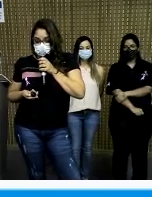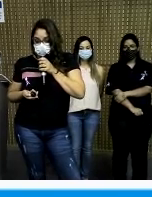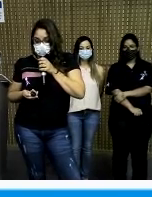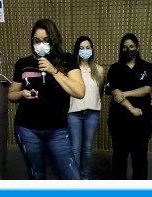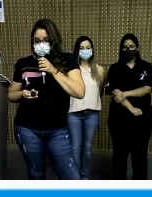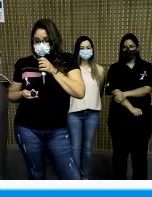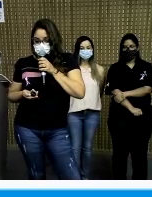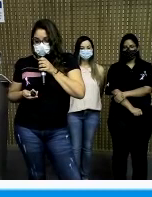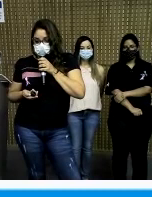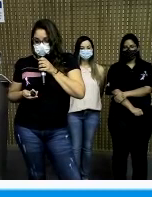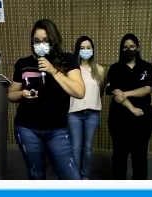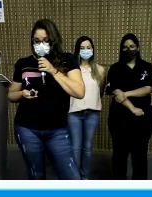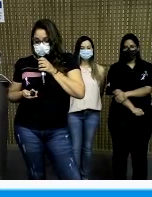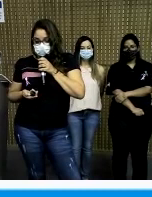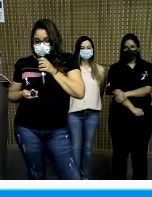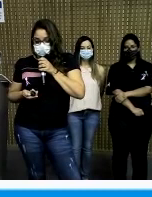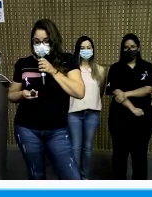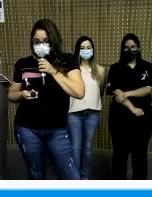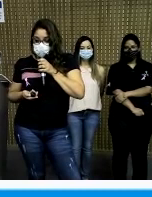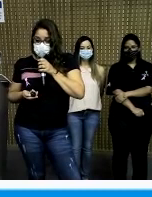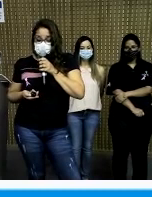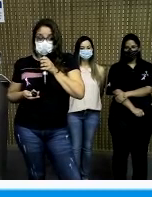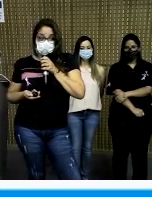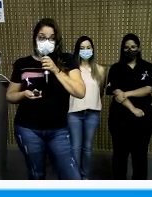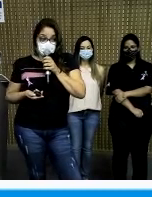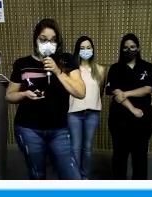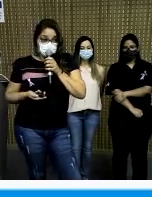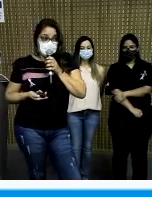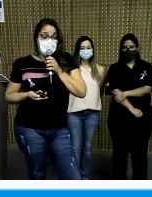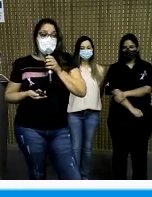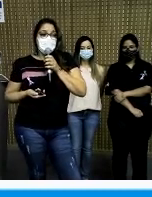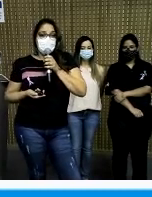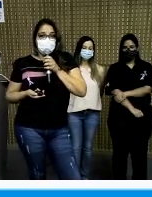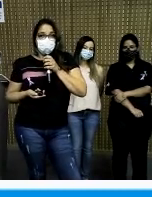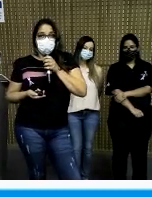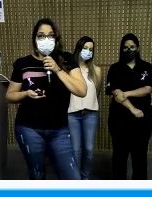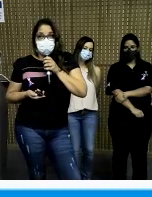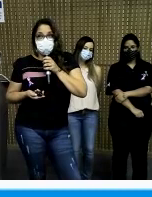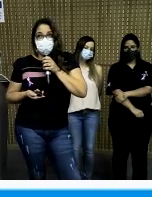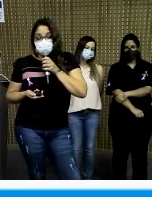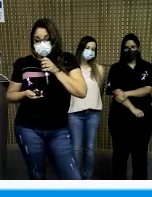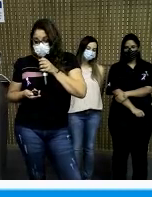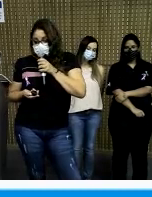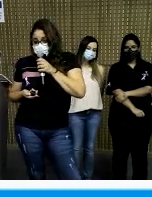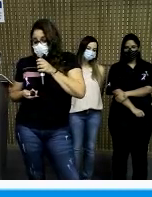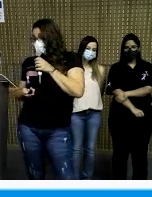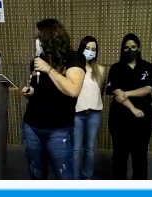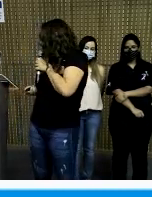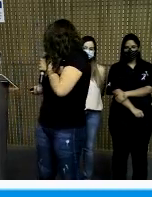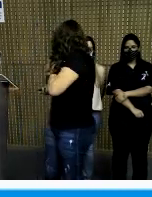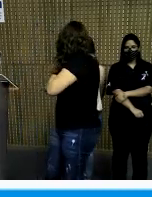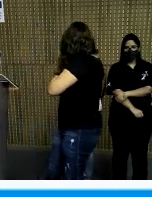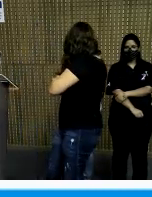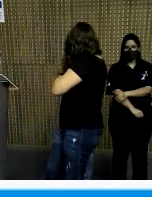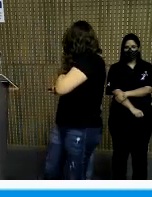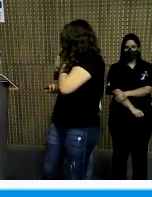1,42% para 45,18%. Esses números ainda são baixos, mas a gente percebe que